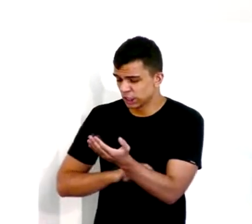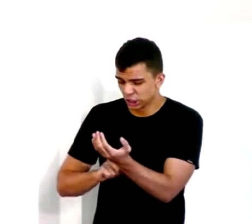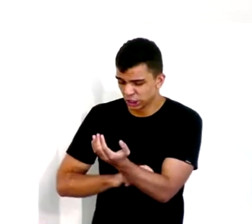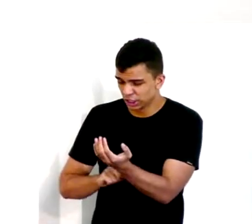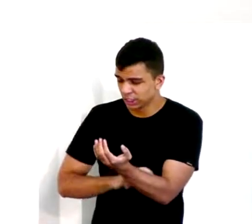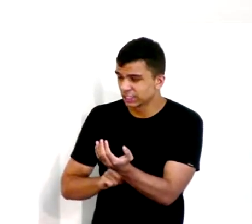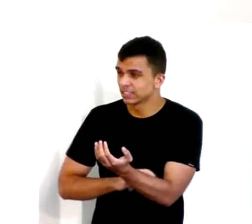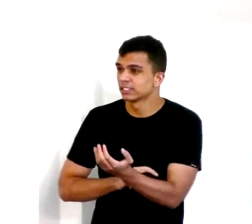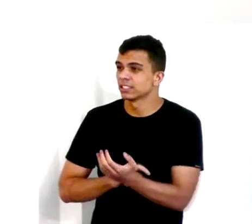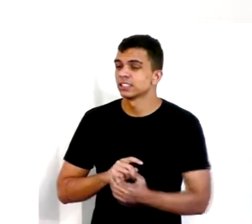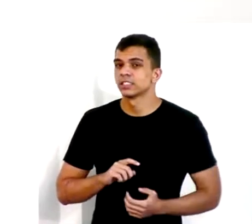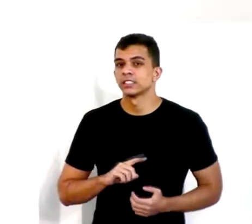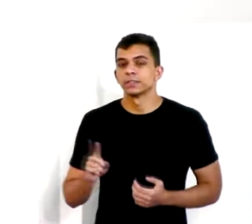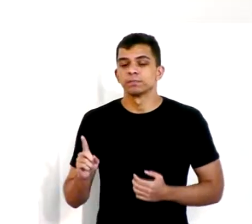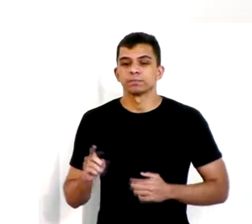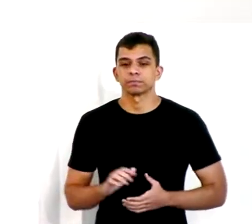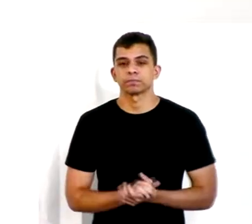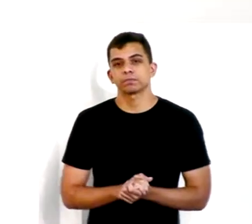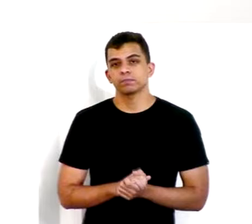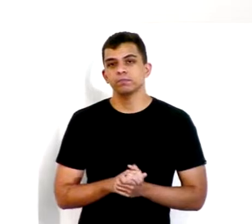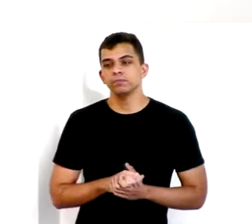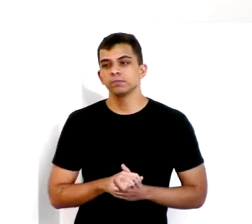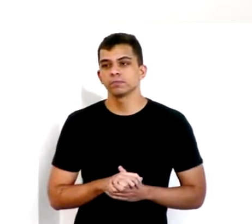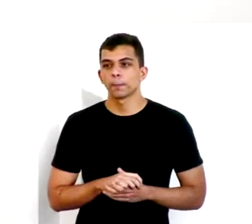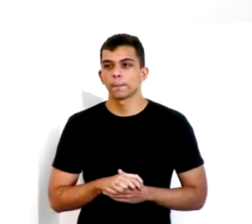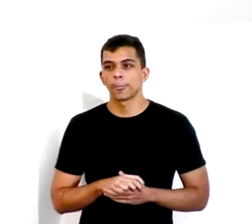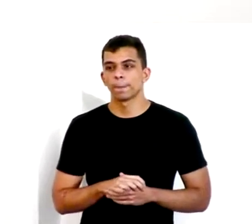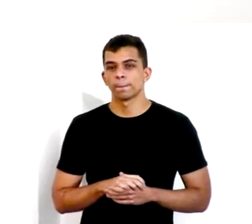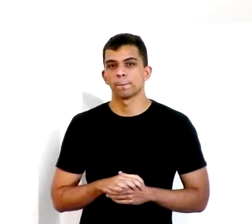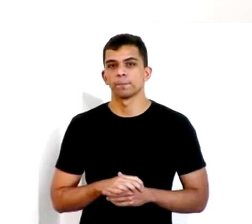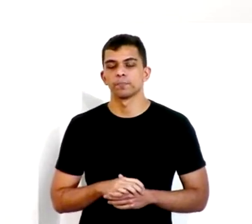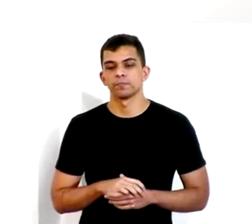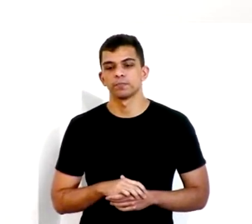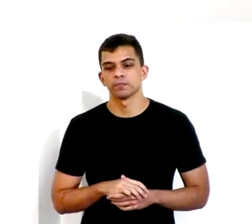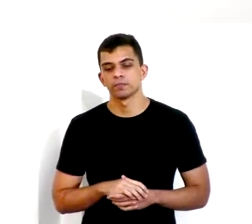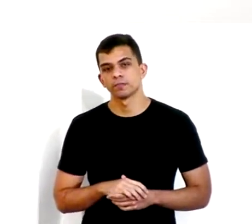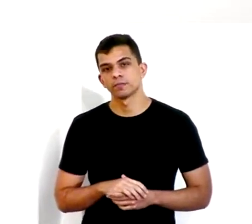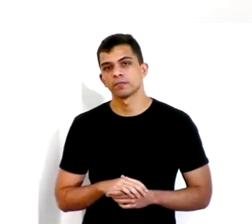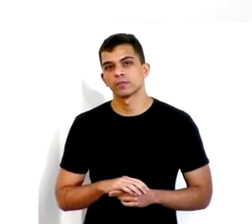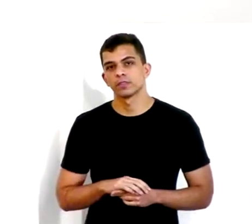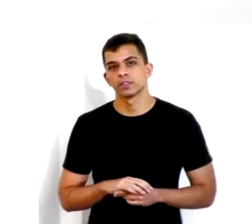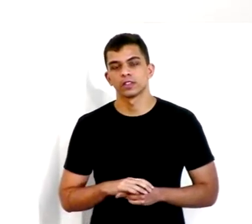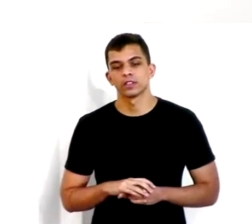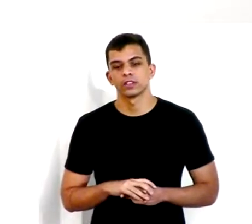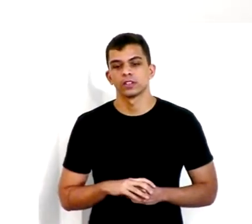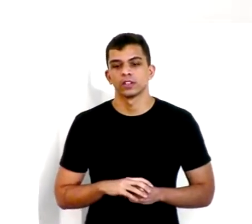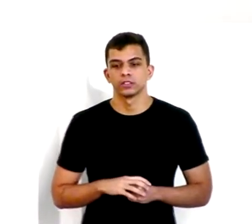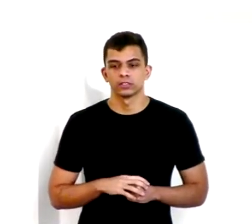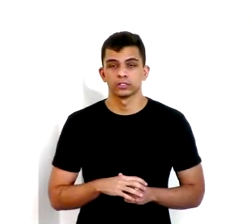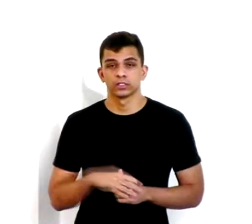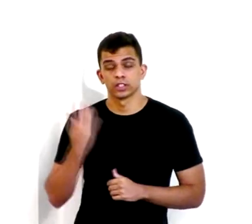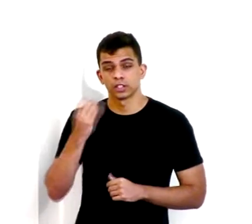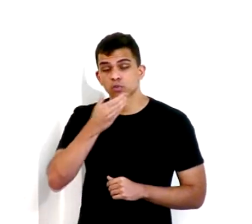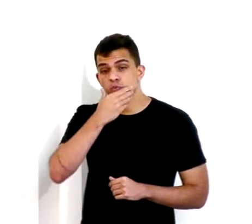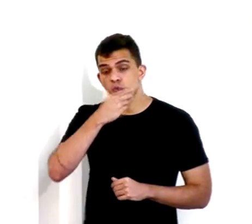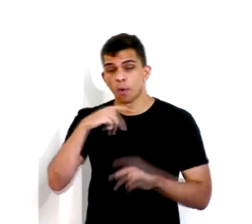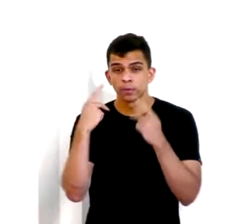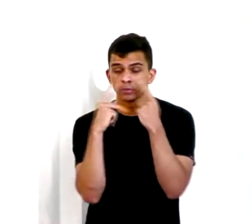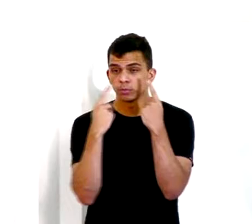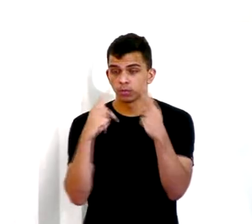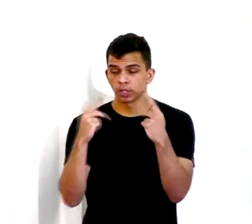ira, disse C.H. Spurgeon em seu sermão, baseado no Salmo de